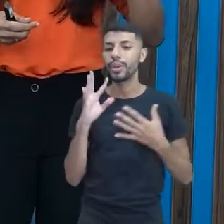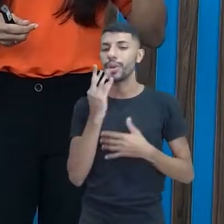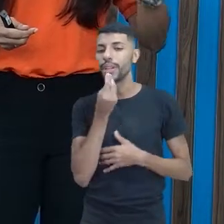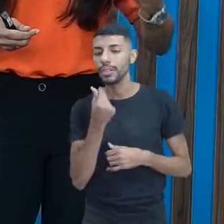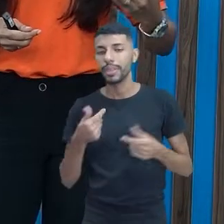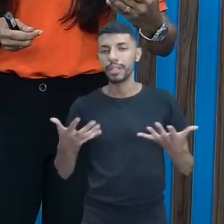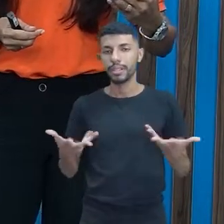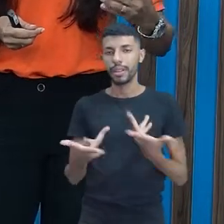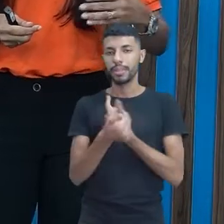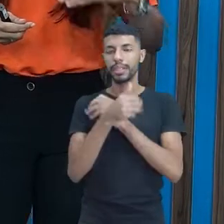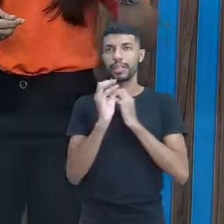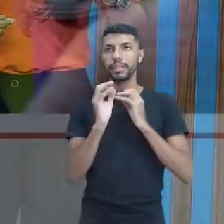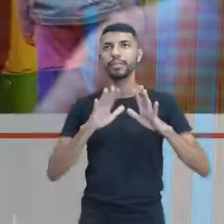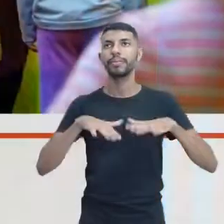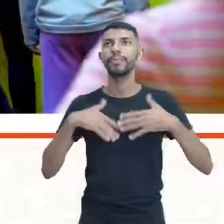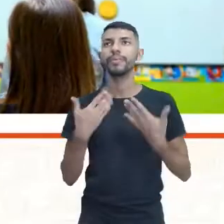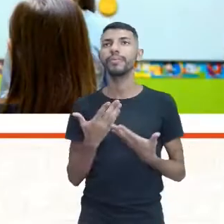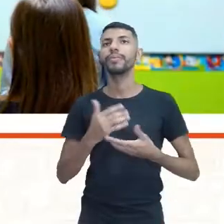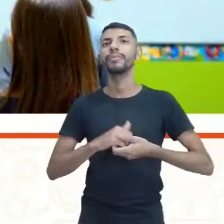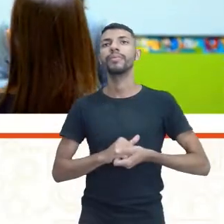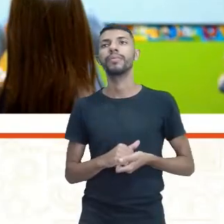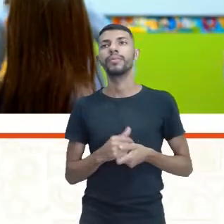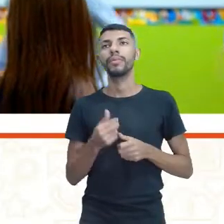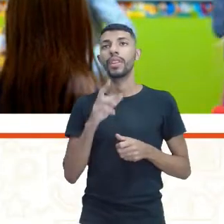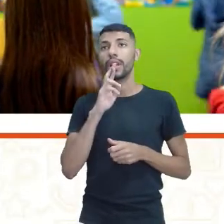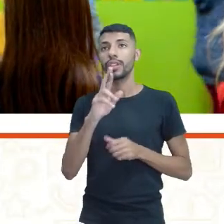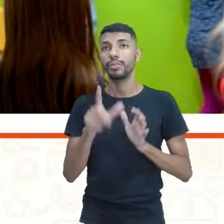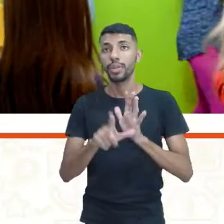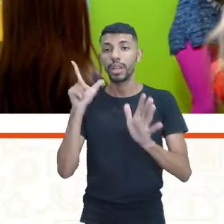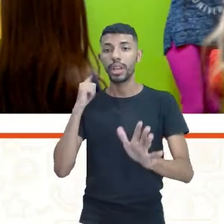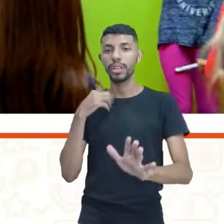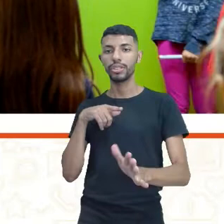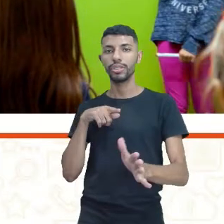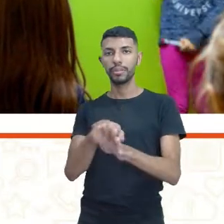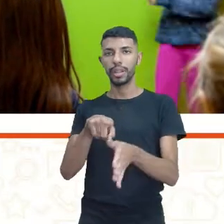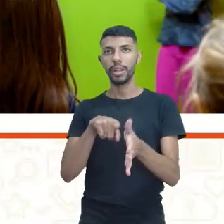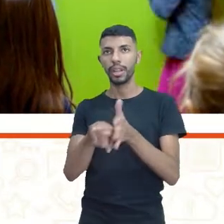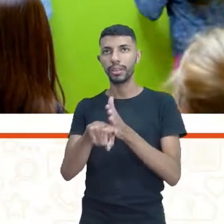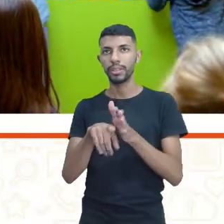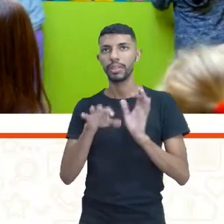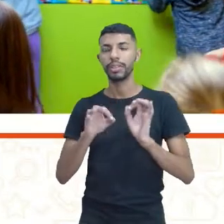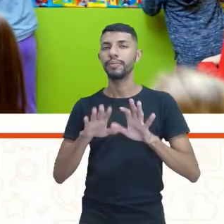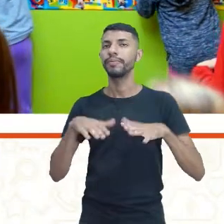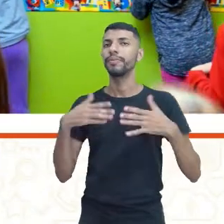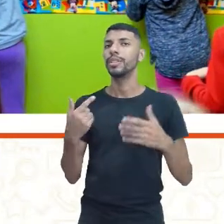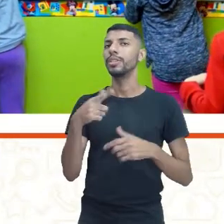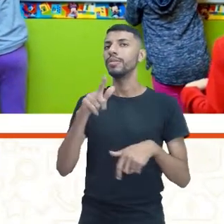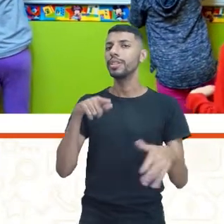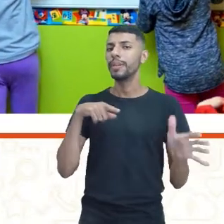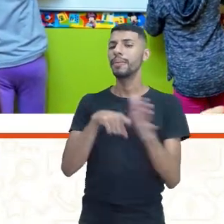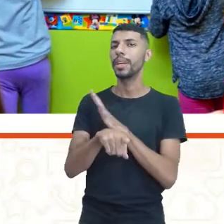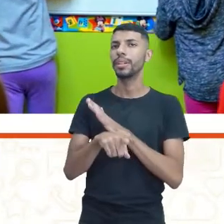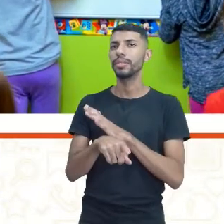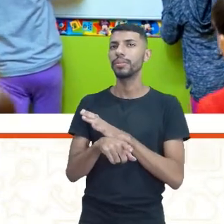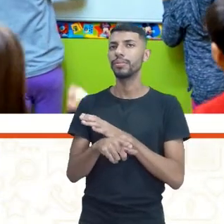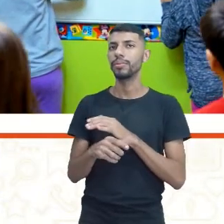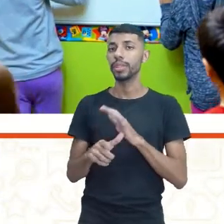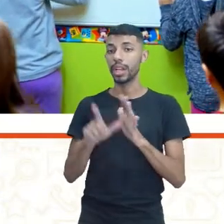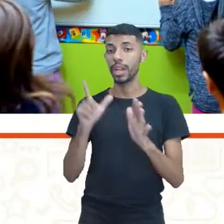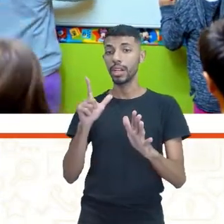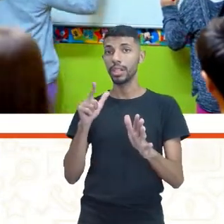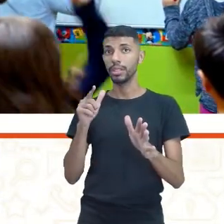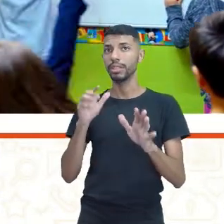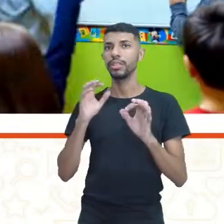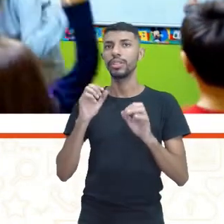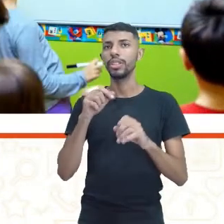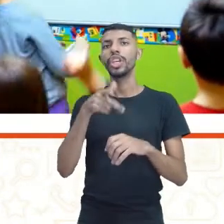eles respondem antes das pessoas terminarem a pergunta. Então, quando você faz uma pergunta, antes que você conclua,